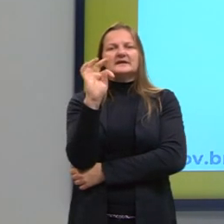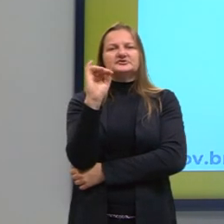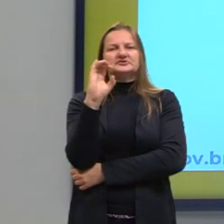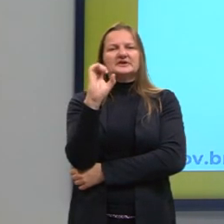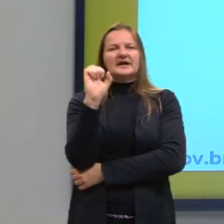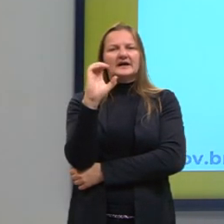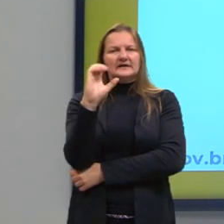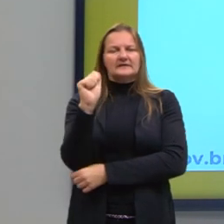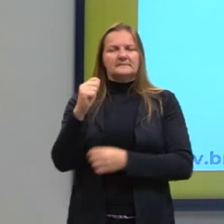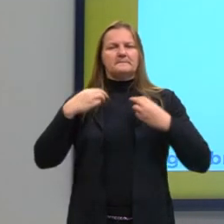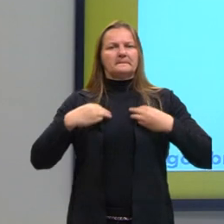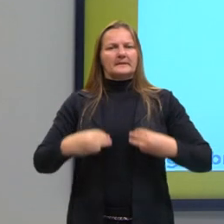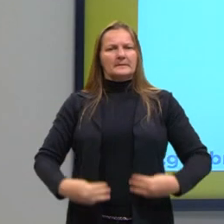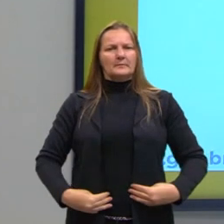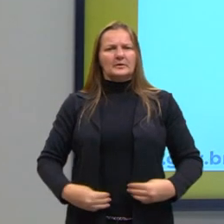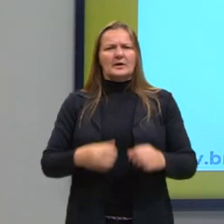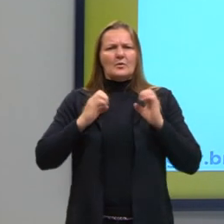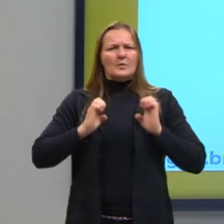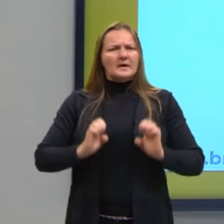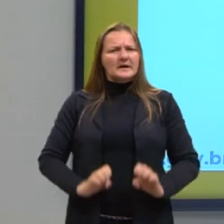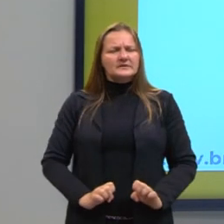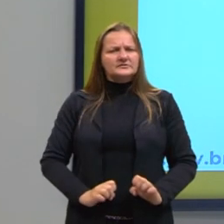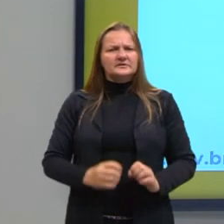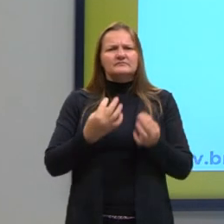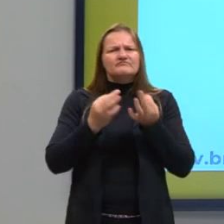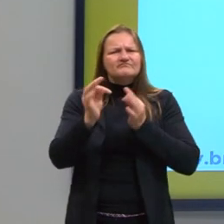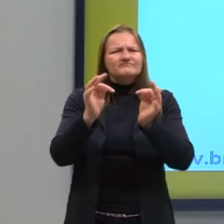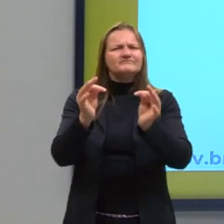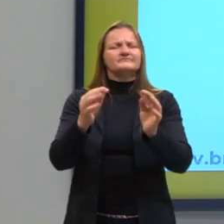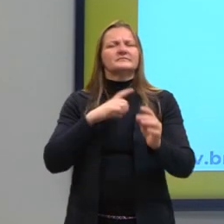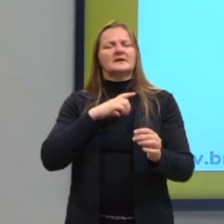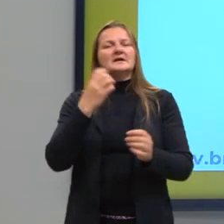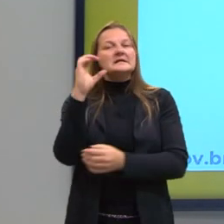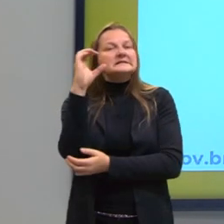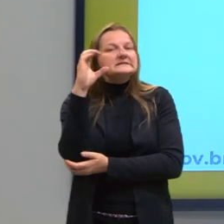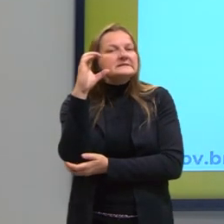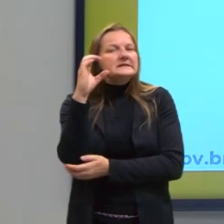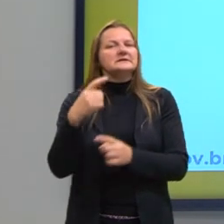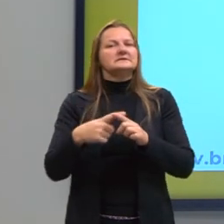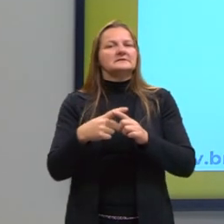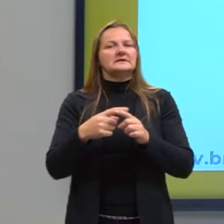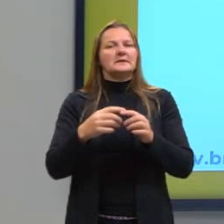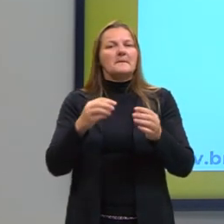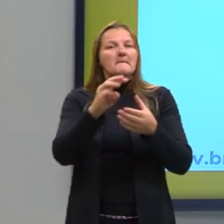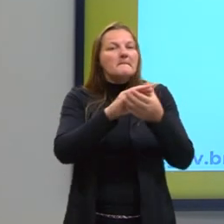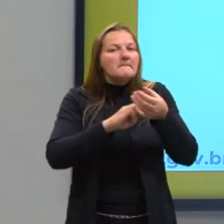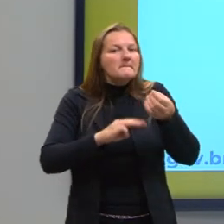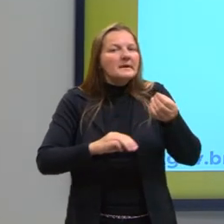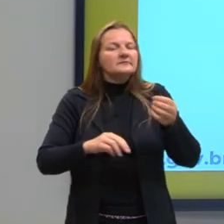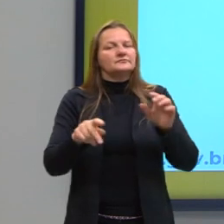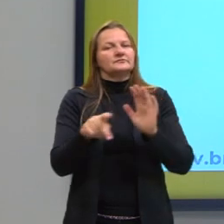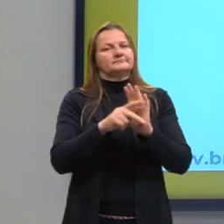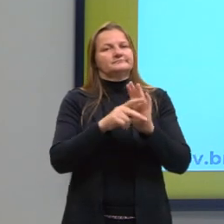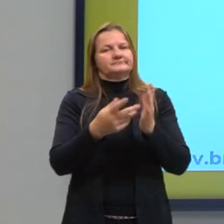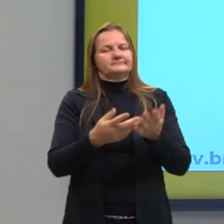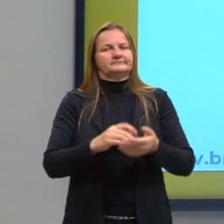moral a ética frente a questão da técnica que está aí a ciência que tem os seus métodos que podem ser